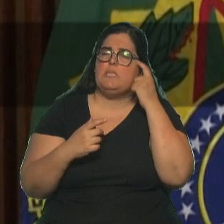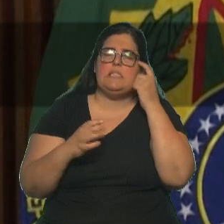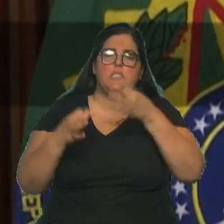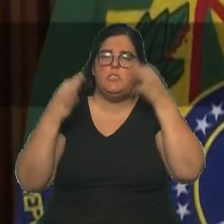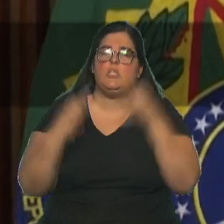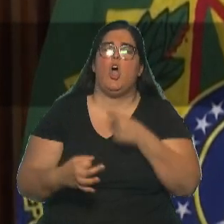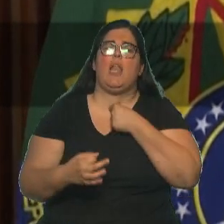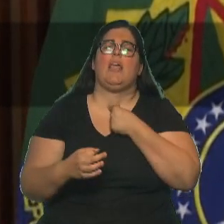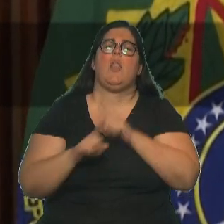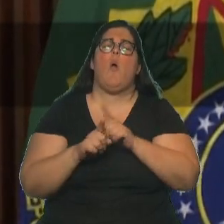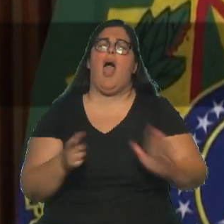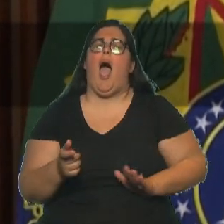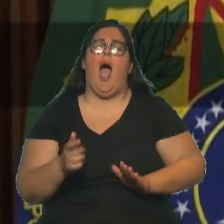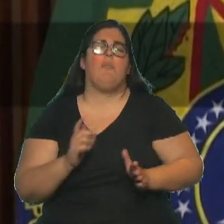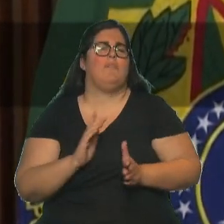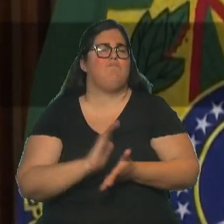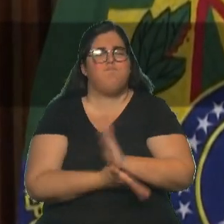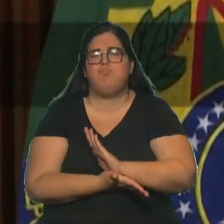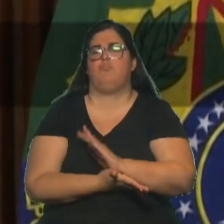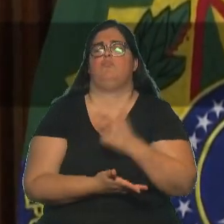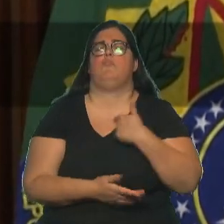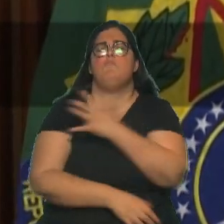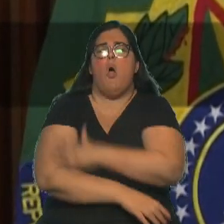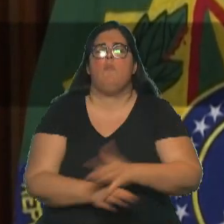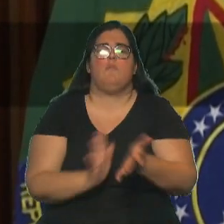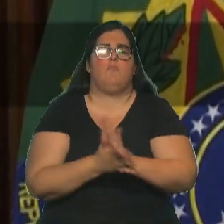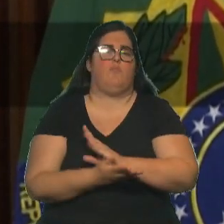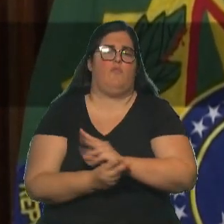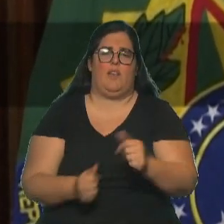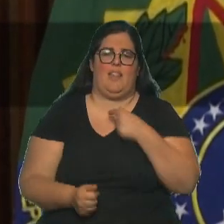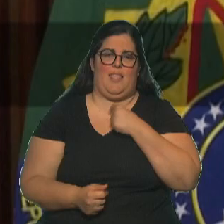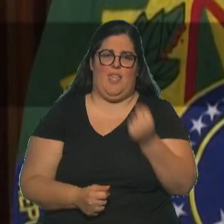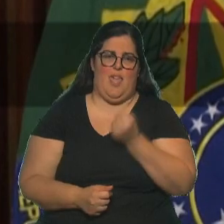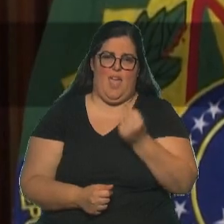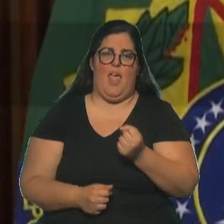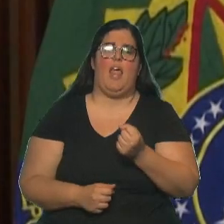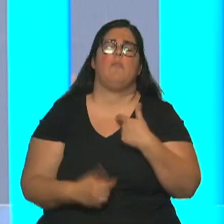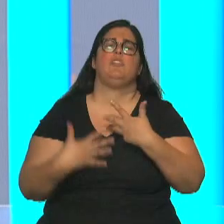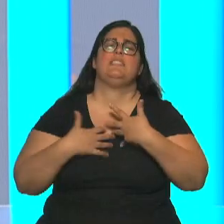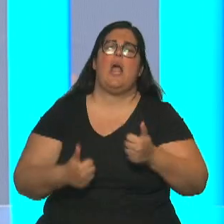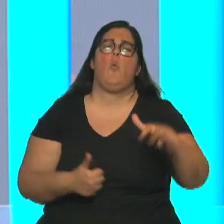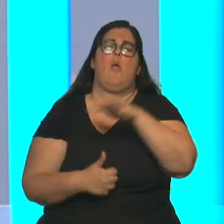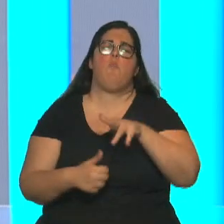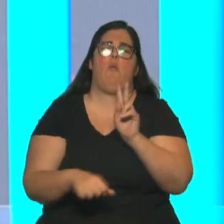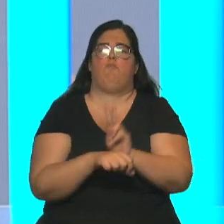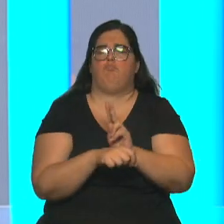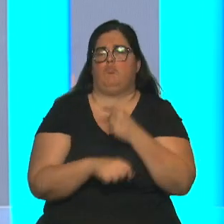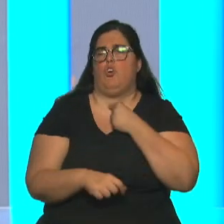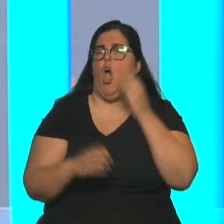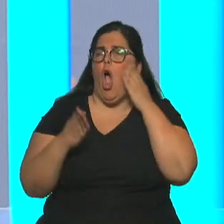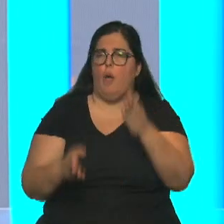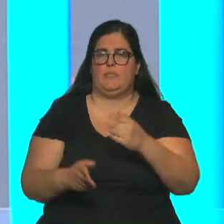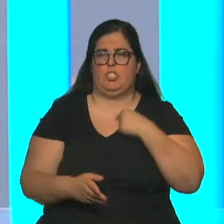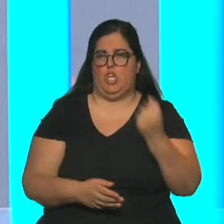para acabar com a fome nesse país, eu tenho obsessão para garantir e melhorar a saúde para esse povo. Bien,